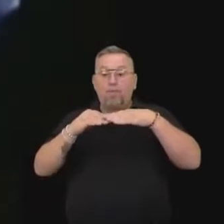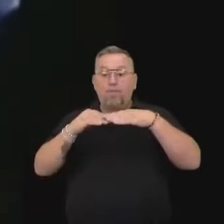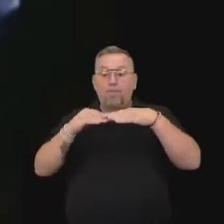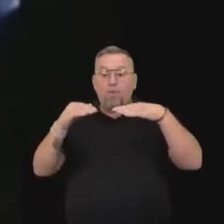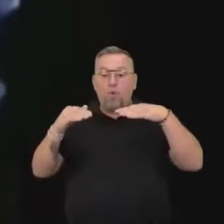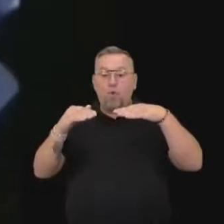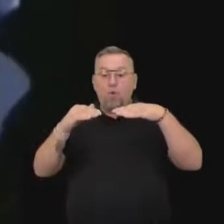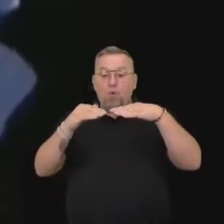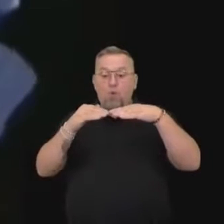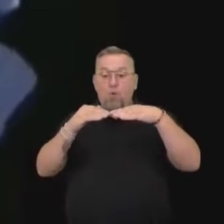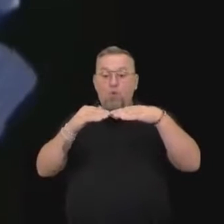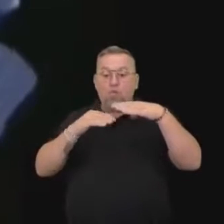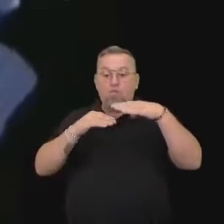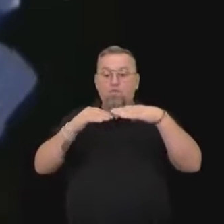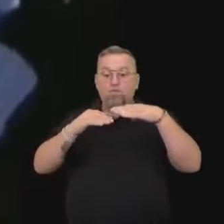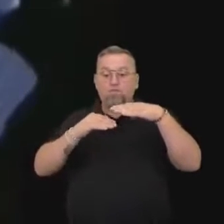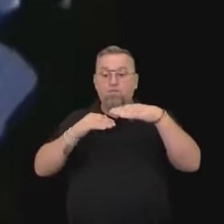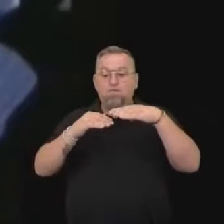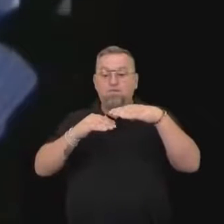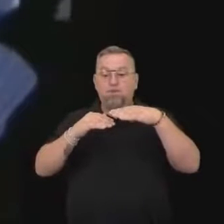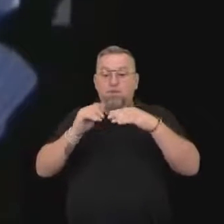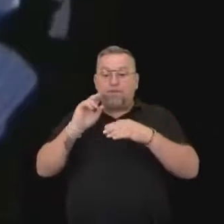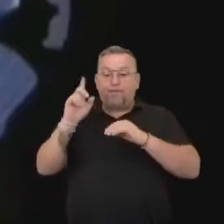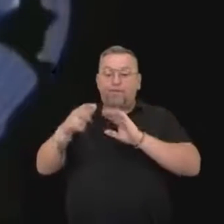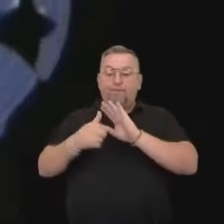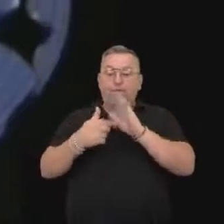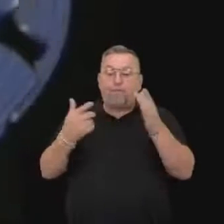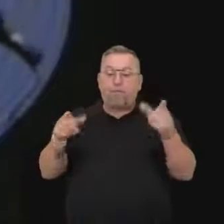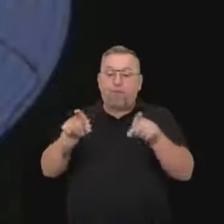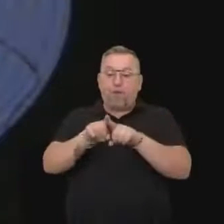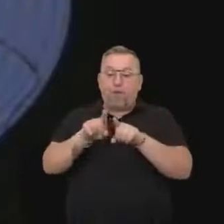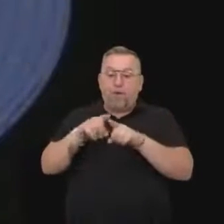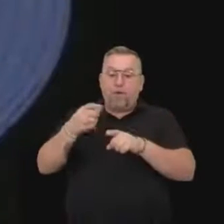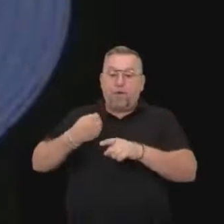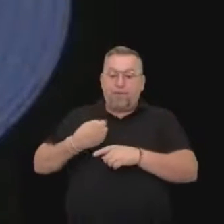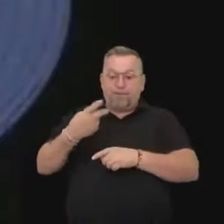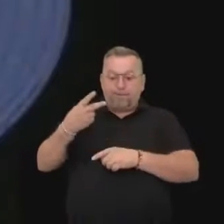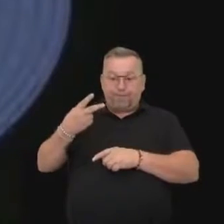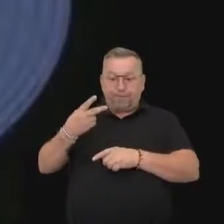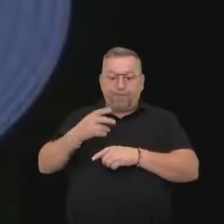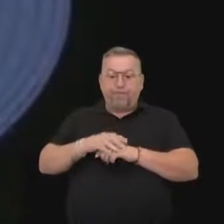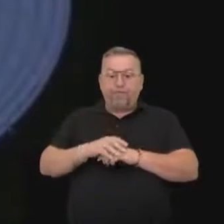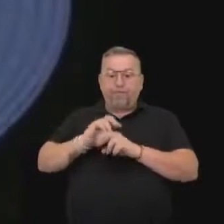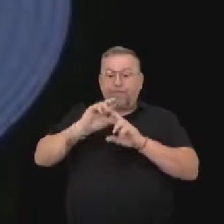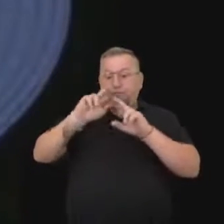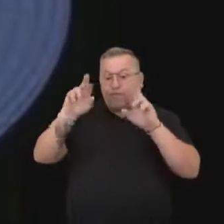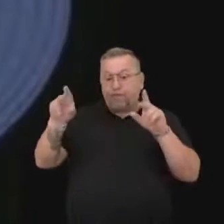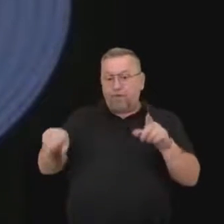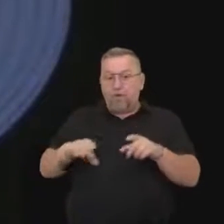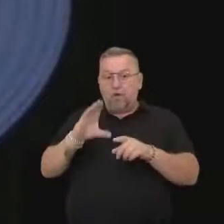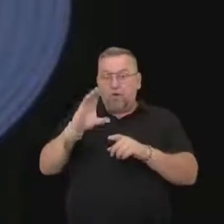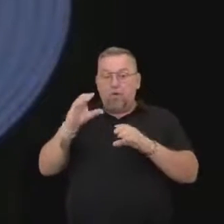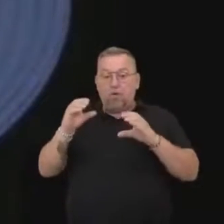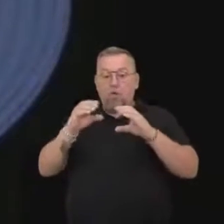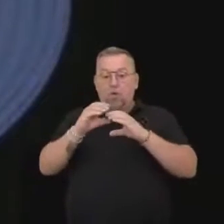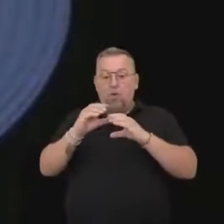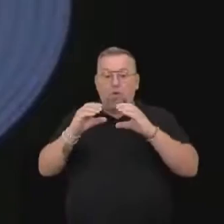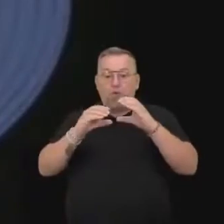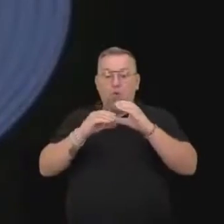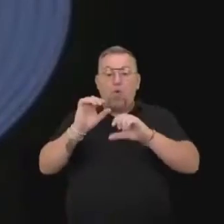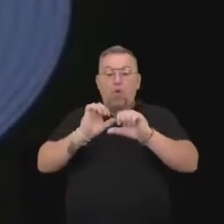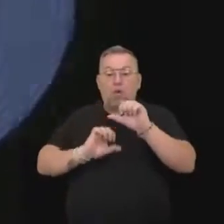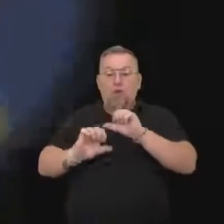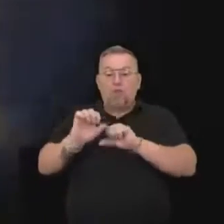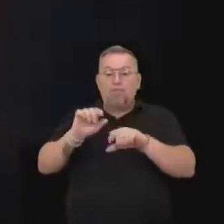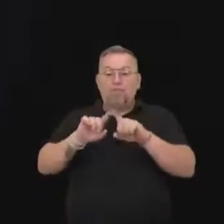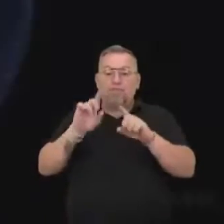E aí nós temos os movimentos dela, né, que a gente vai apresentar na parte 2, né, o divergente, o convergente, o transformante. Mas